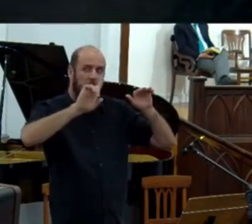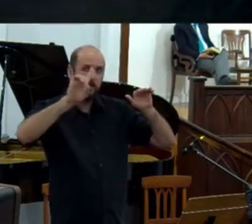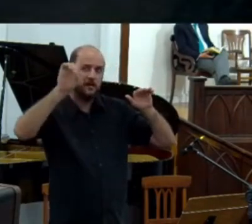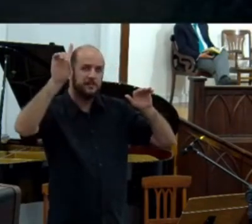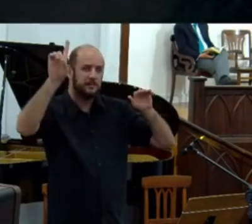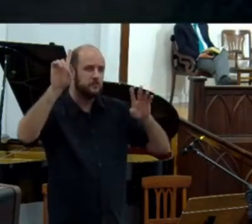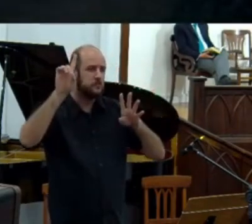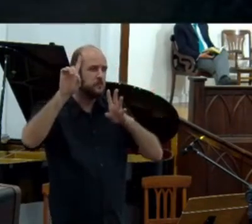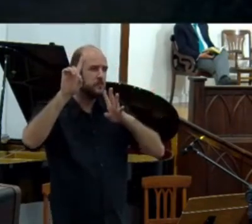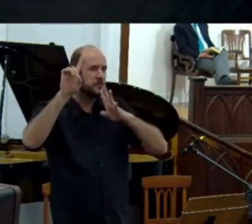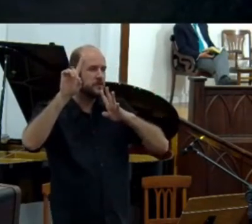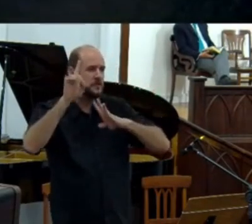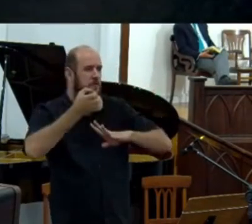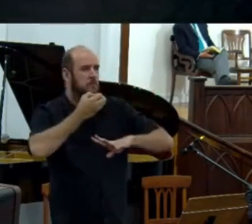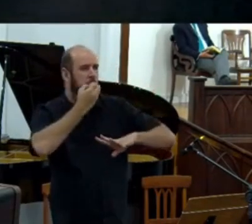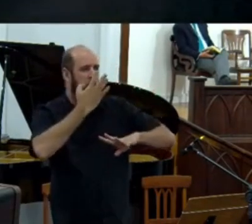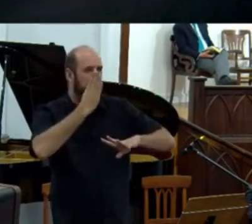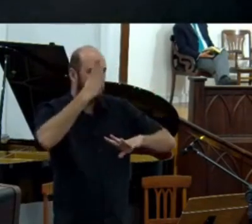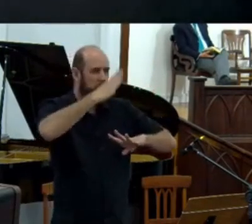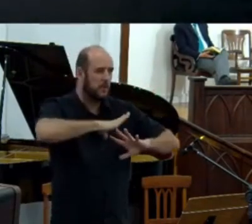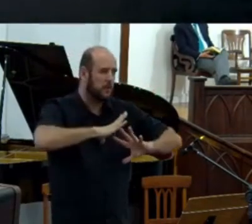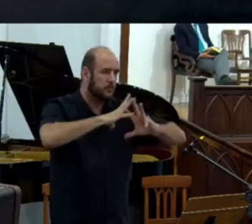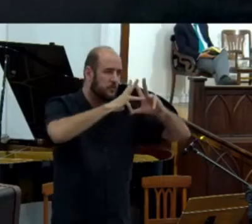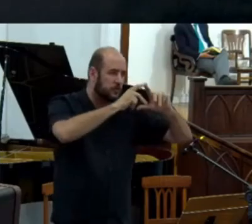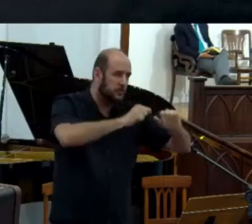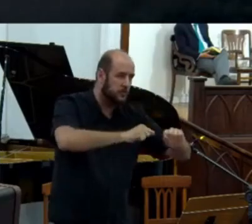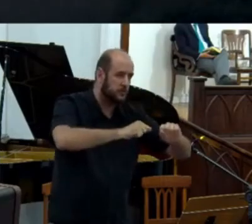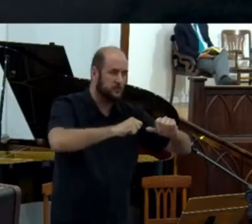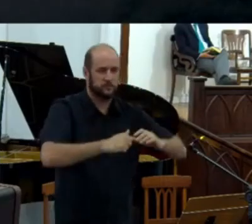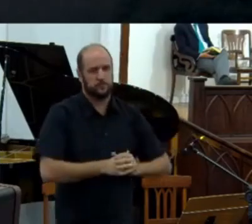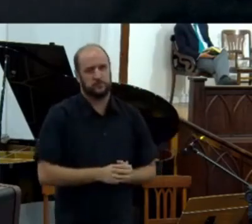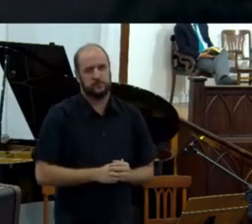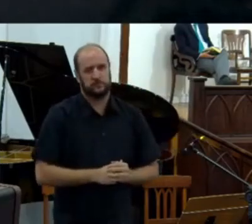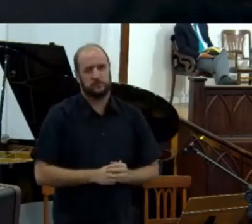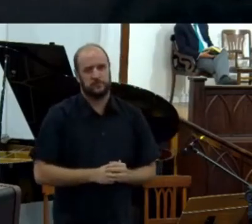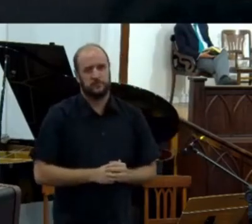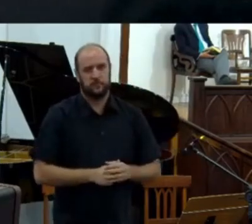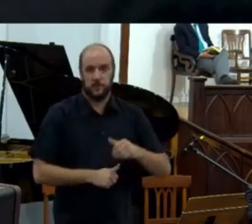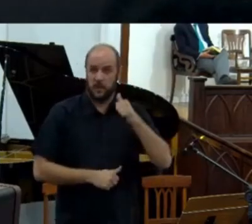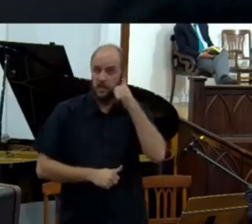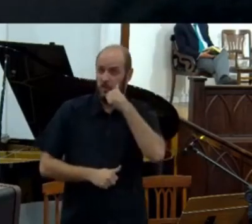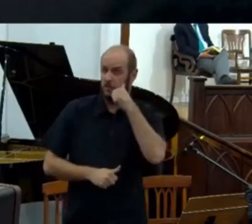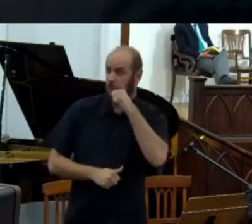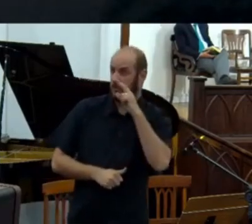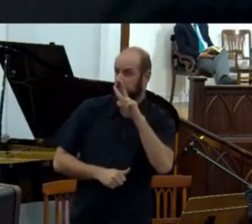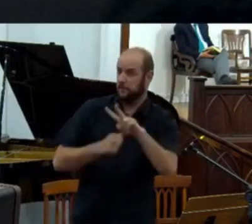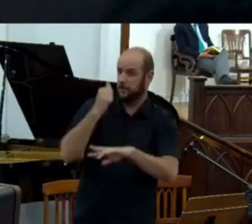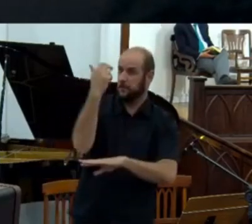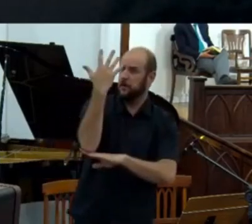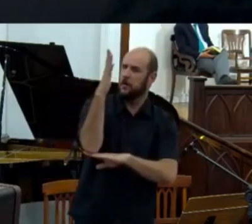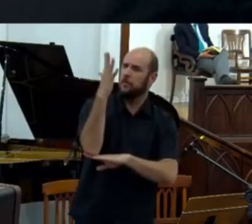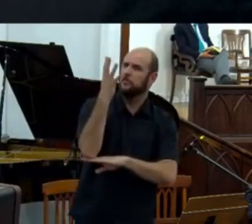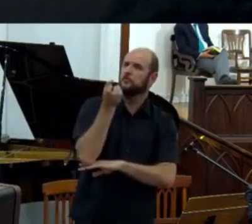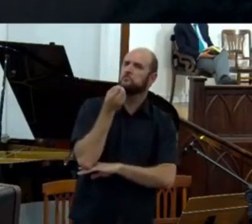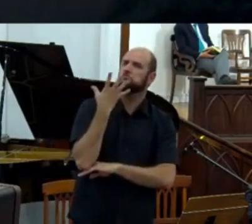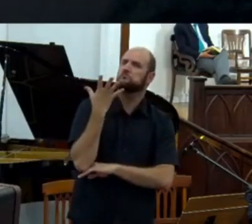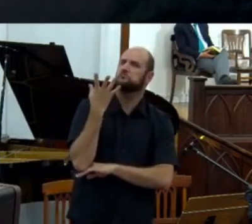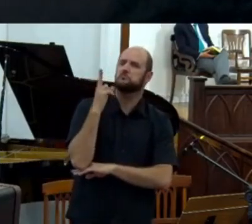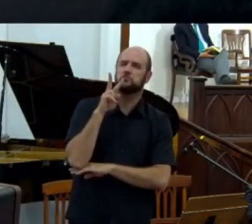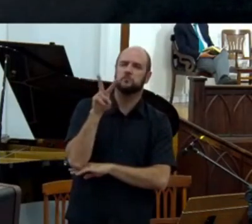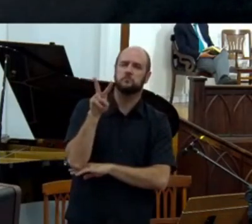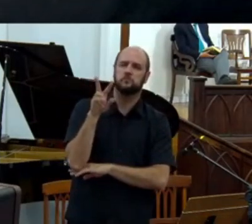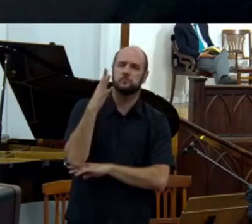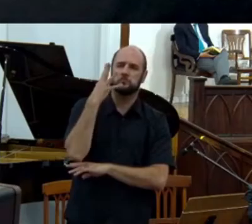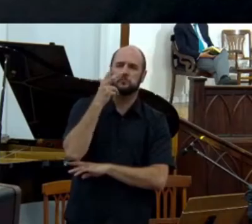serão conhecedores do bem e do mal. Vendo a mulher que a árvore era boa para se comer, agradável aos